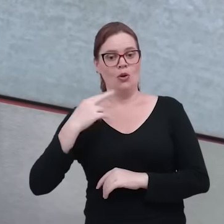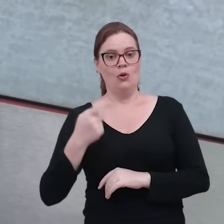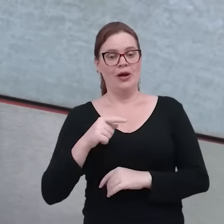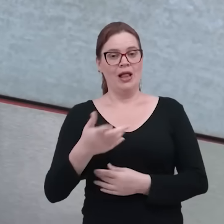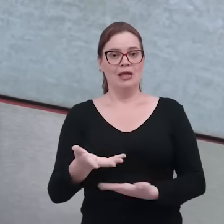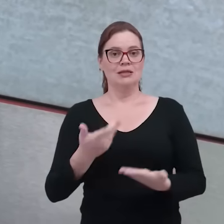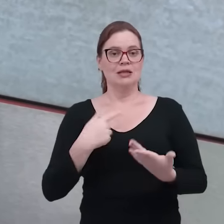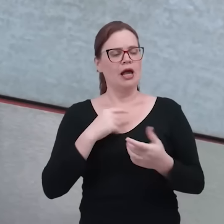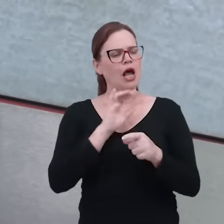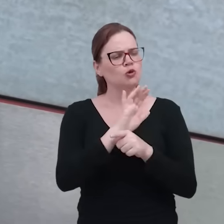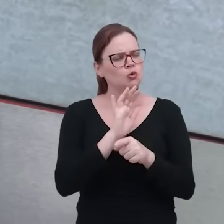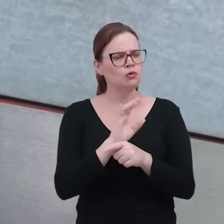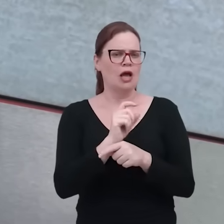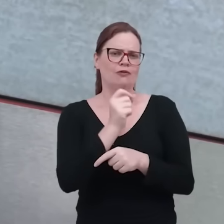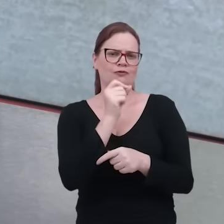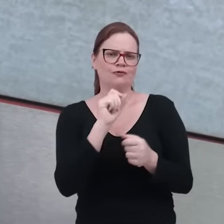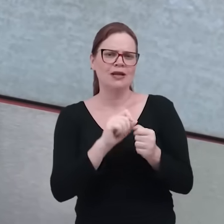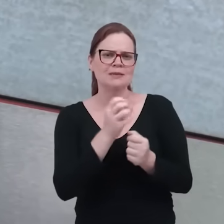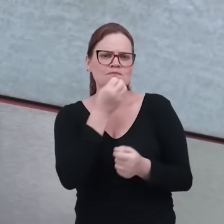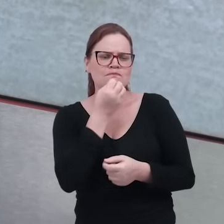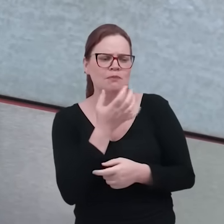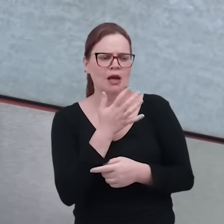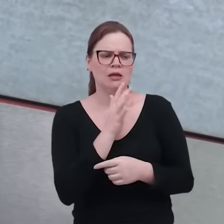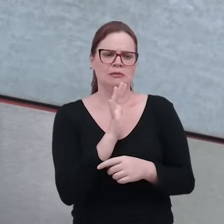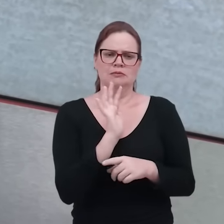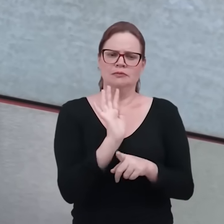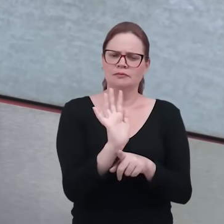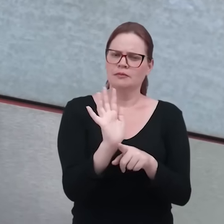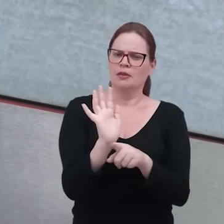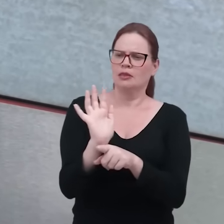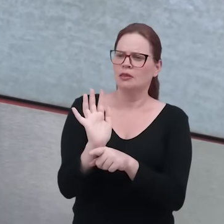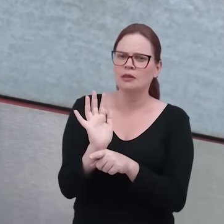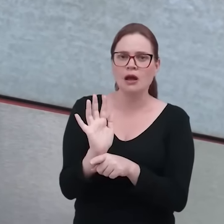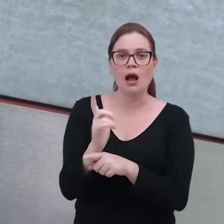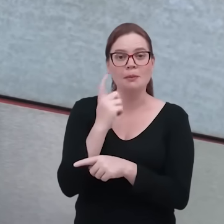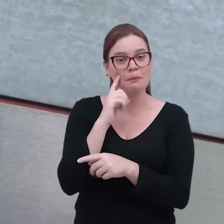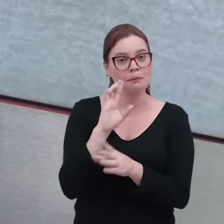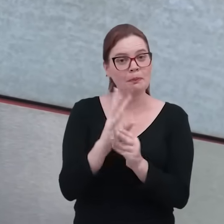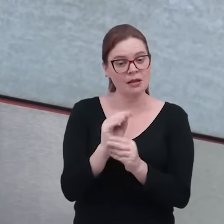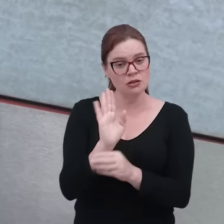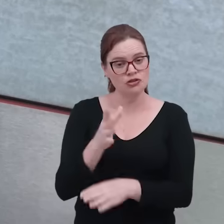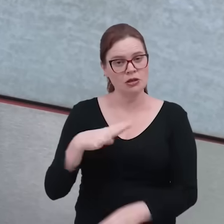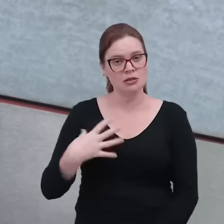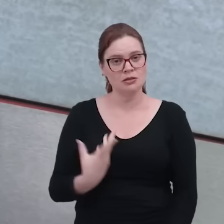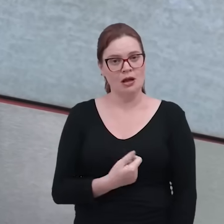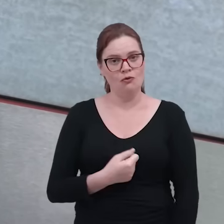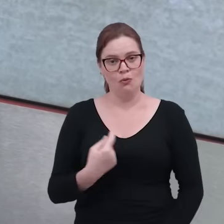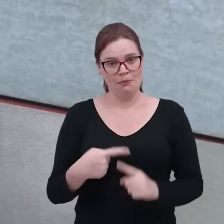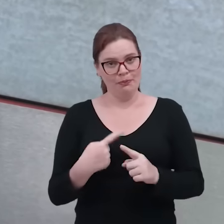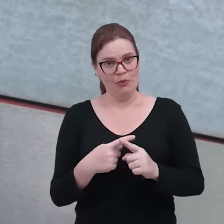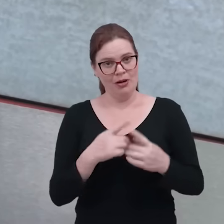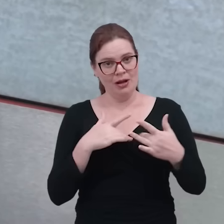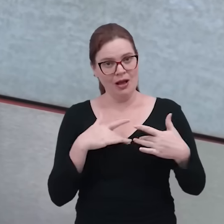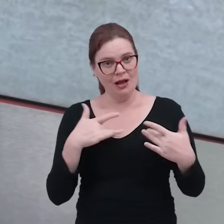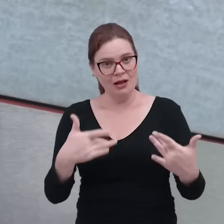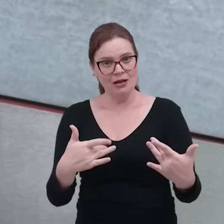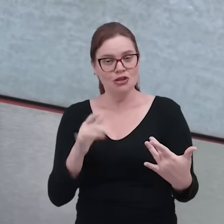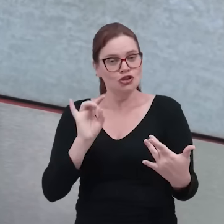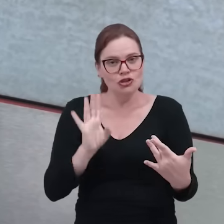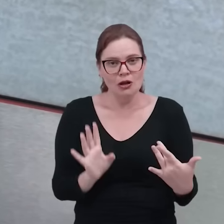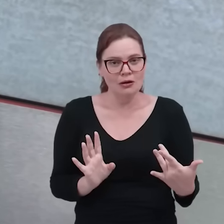elas fazerem o bem. Então, acho que com isso já encontraram o caminho da salvação. E, portanto, elas não se